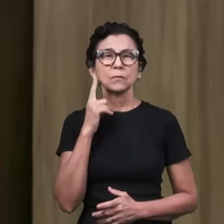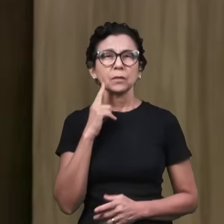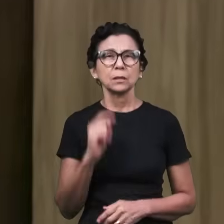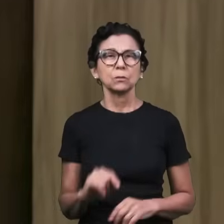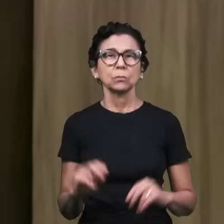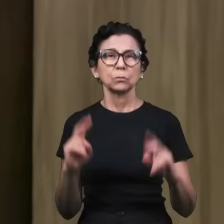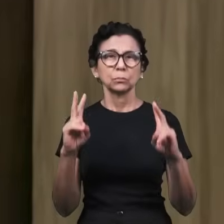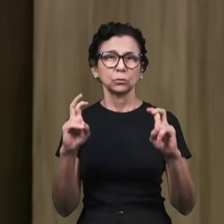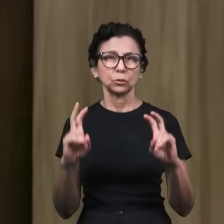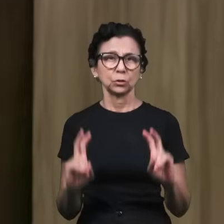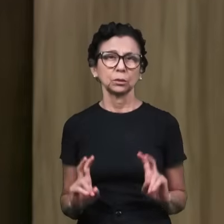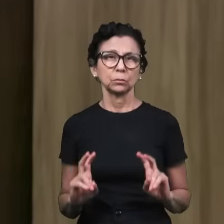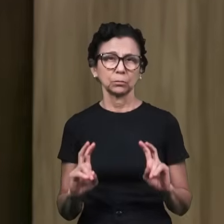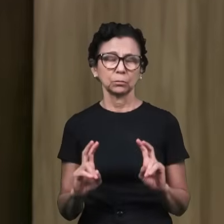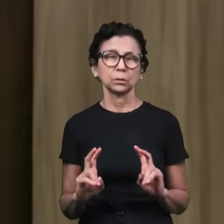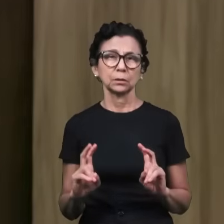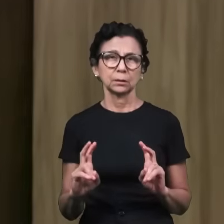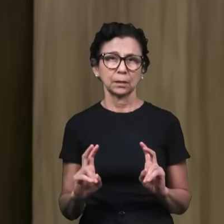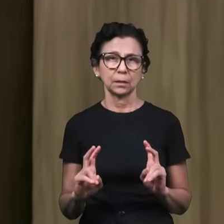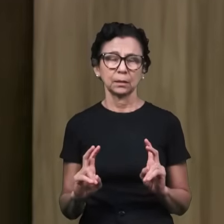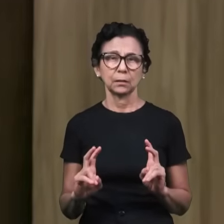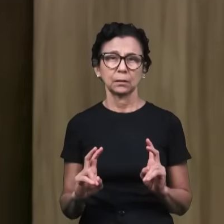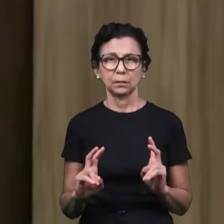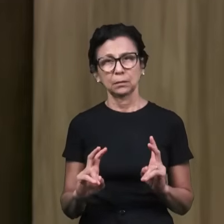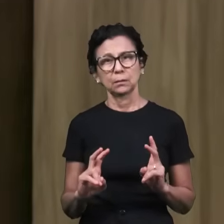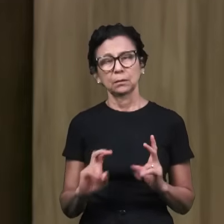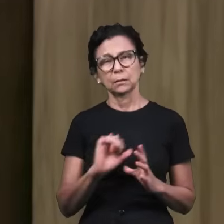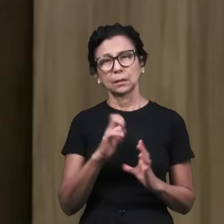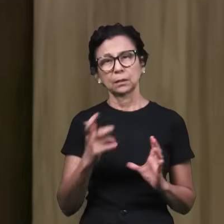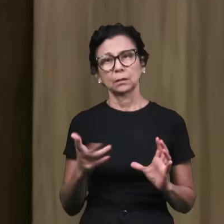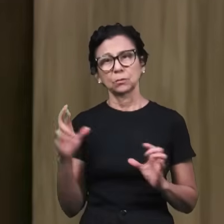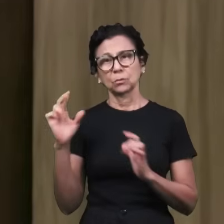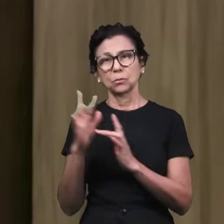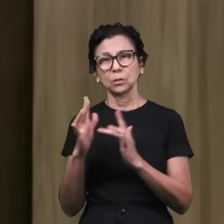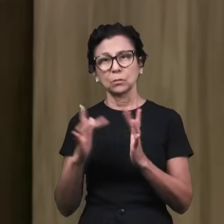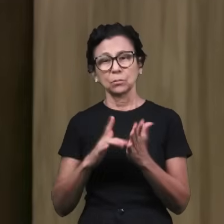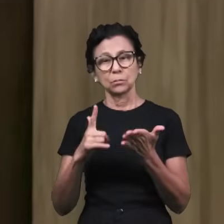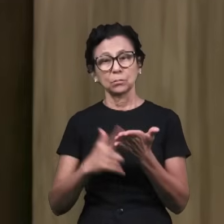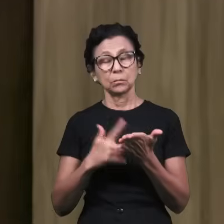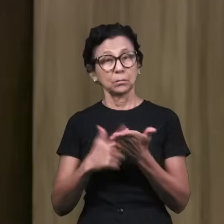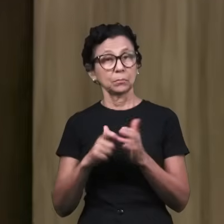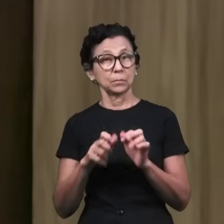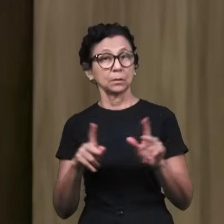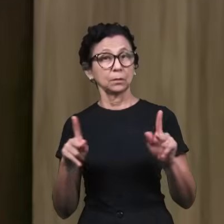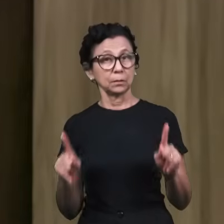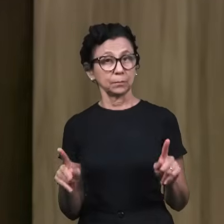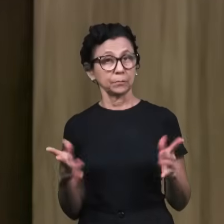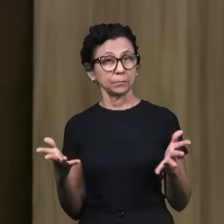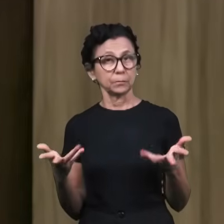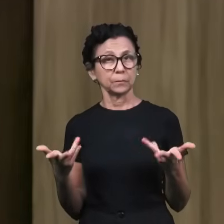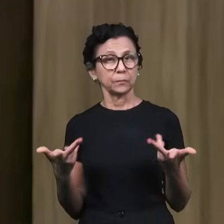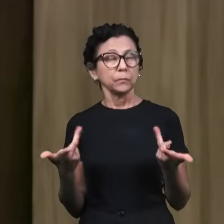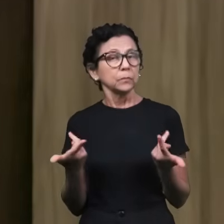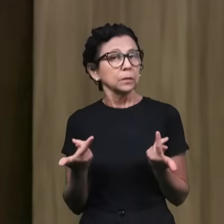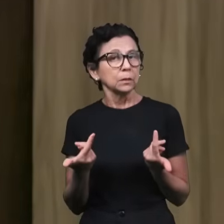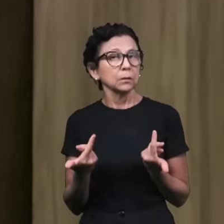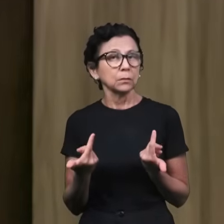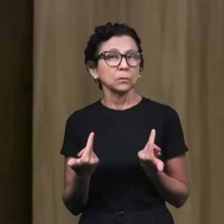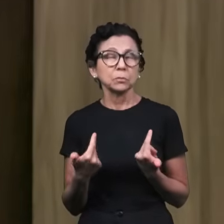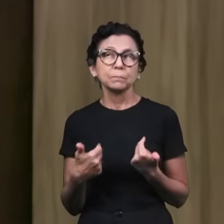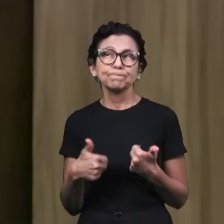apresentações do Senhor Jesus no livro de Apocalipse. Isso é maravilhoso, porque